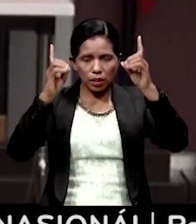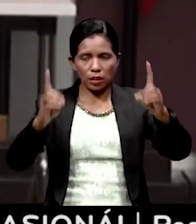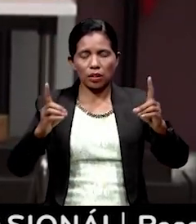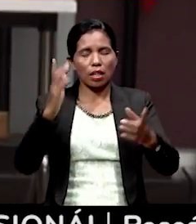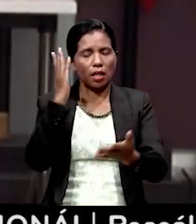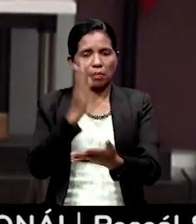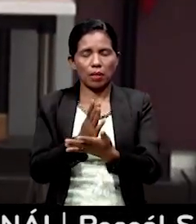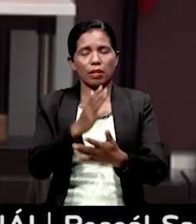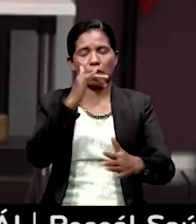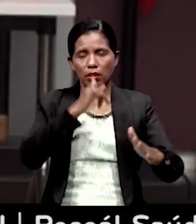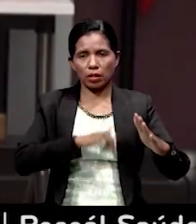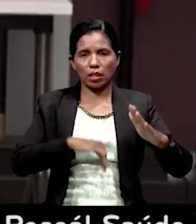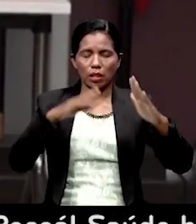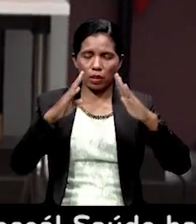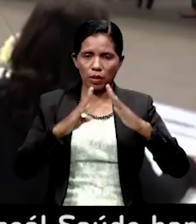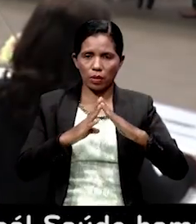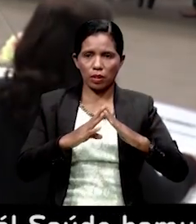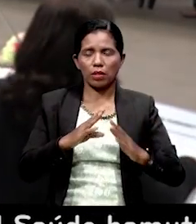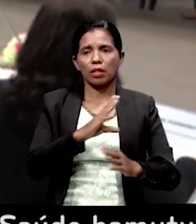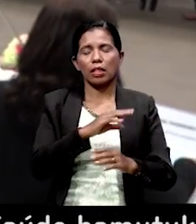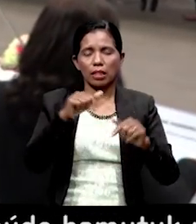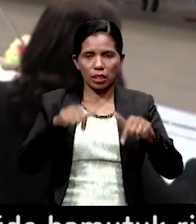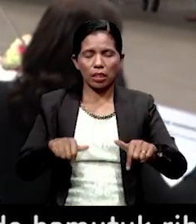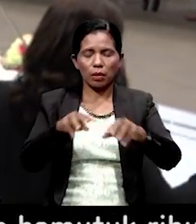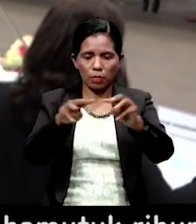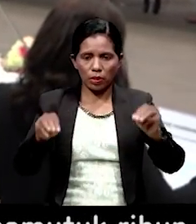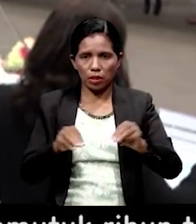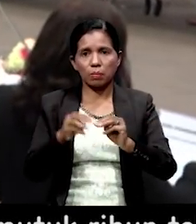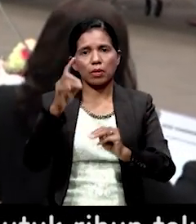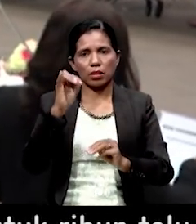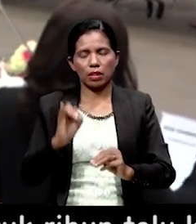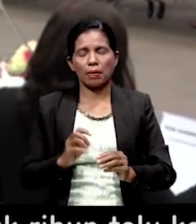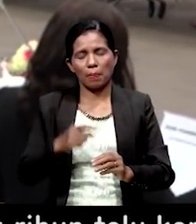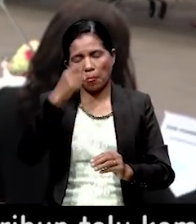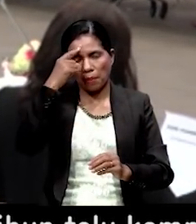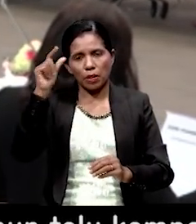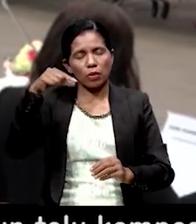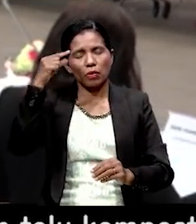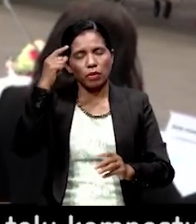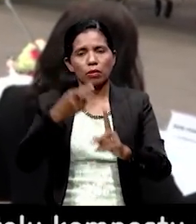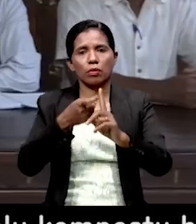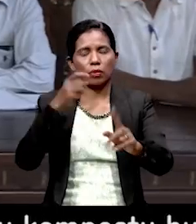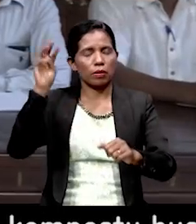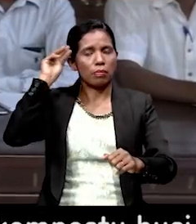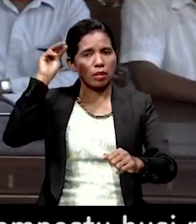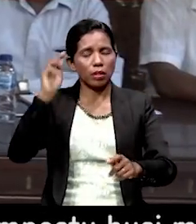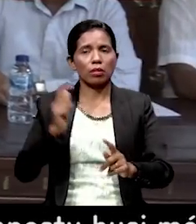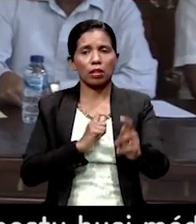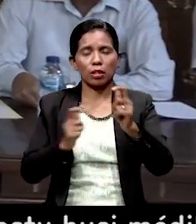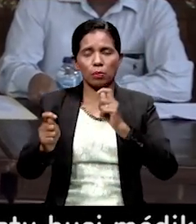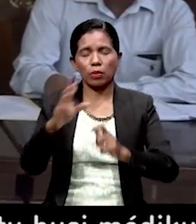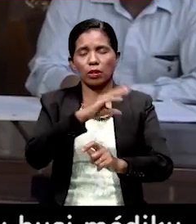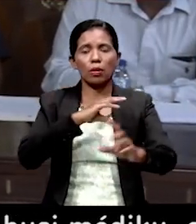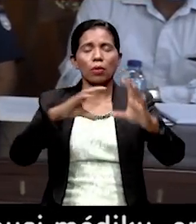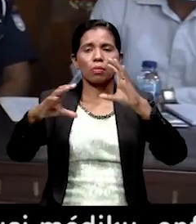acordo imposição confinamento obrigatório e a município dele. Também governo lihu se Ministério Transporte no